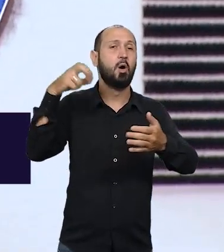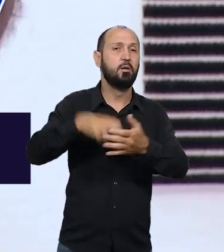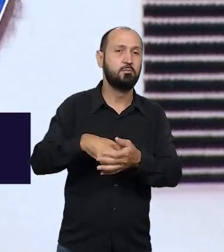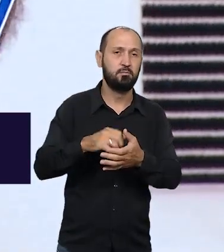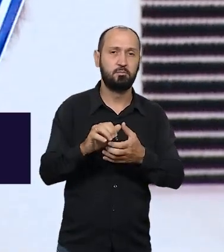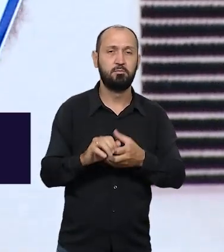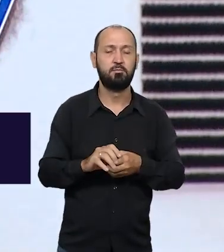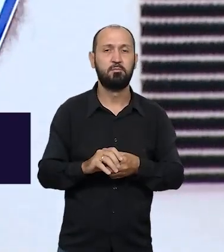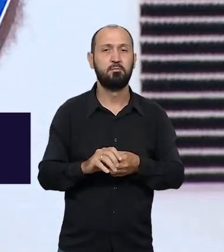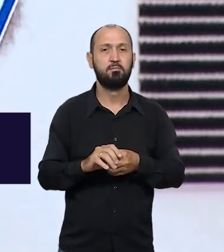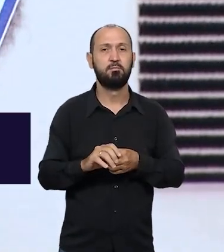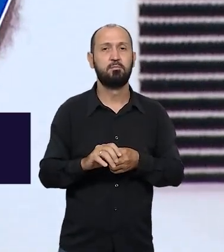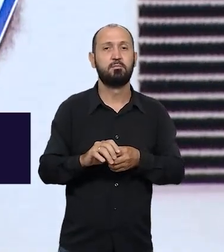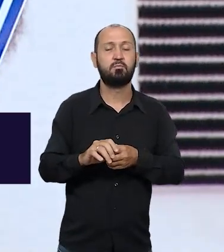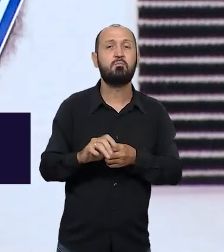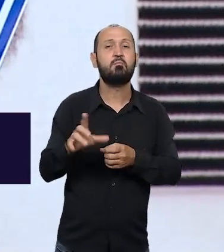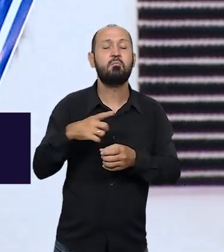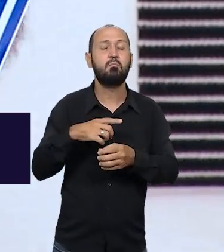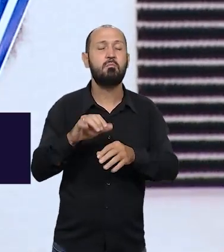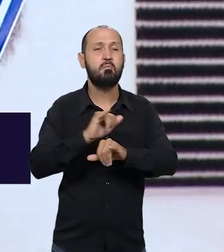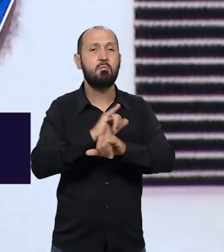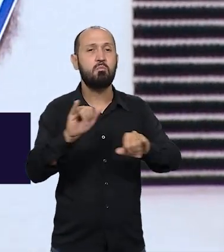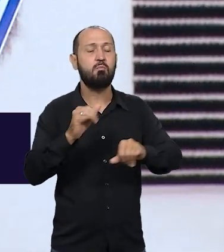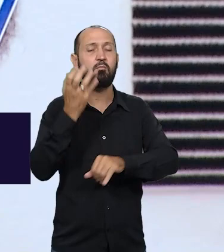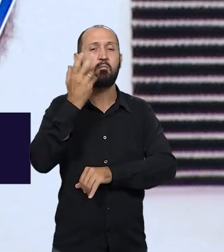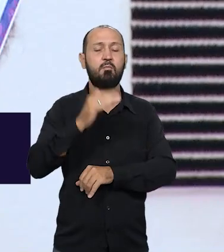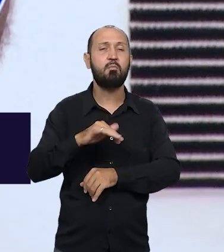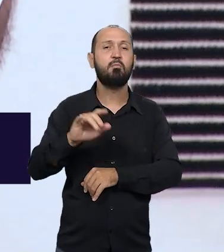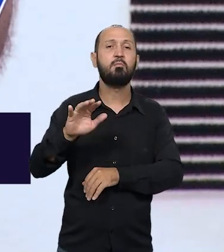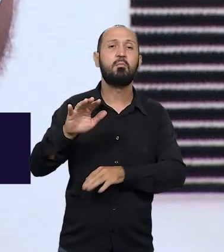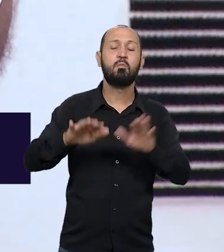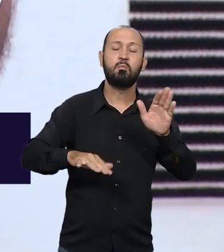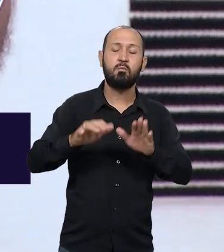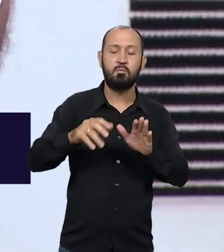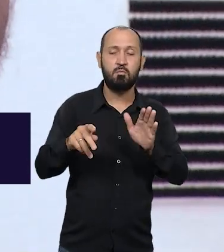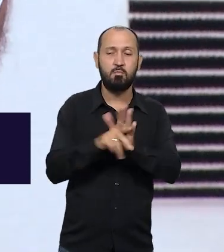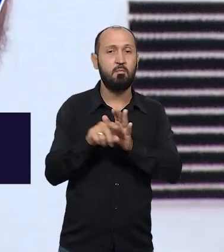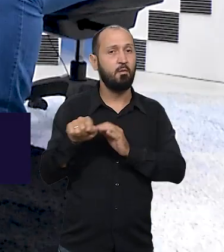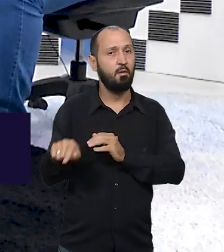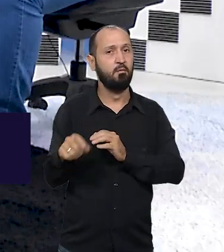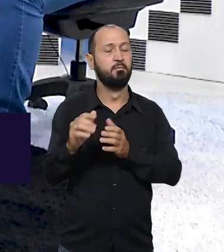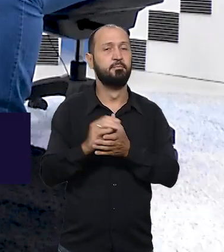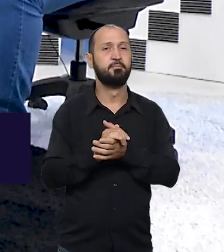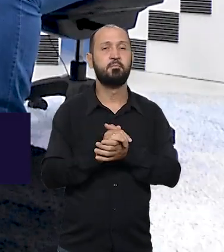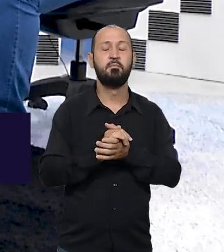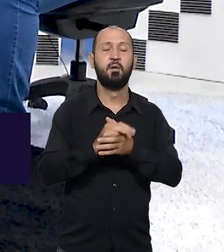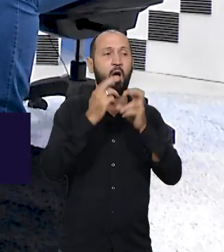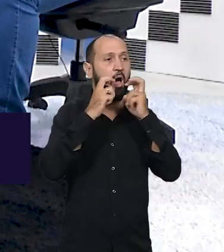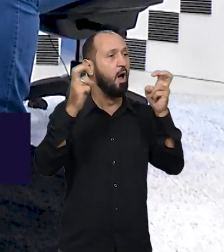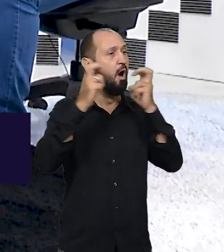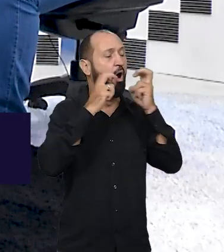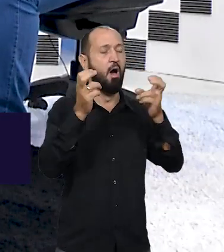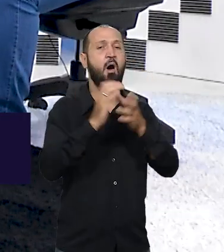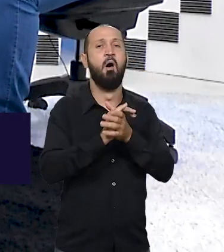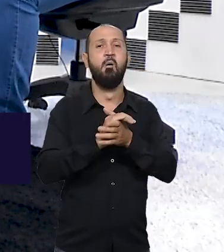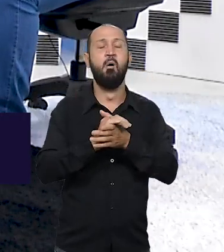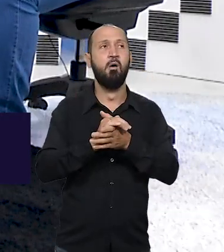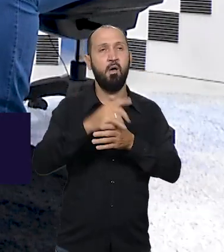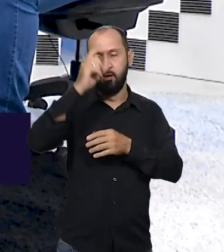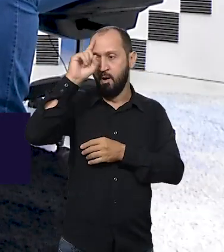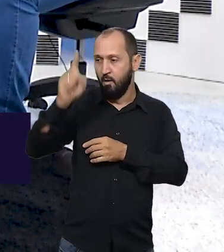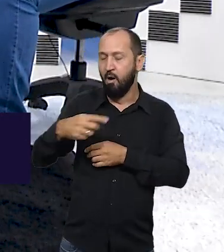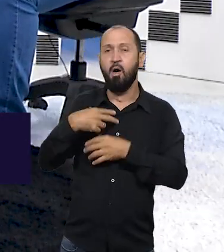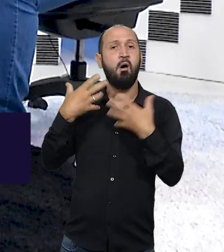recomendações. A criança ou o próprio autista ali, ele pode gritar, ele pode não acatar ordens, ele pode não ter questões com